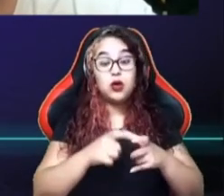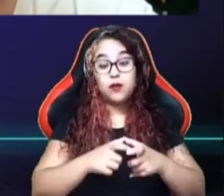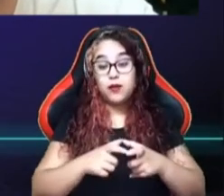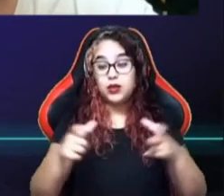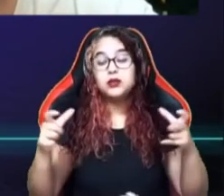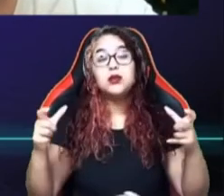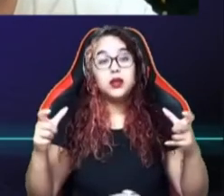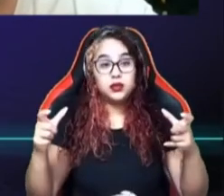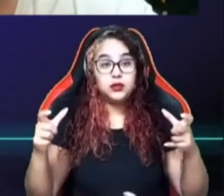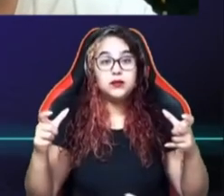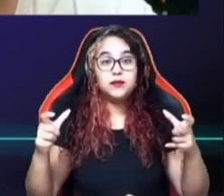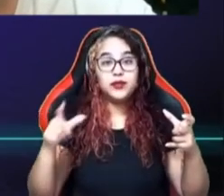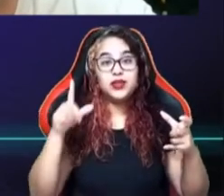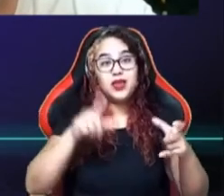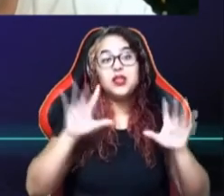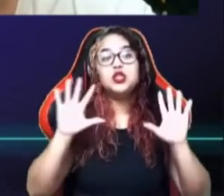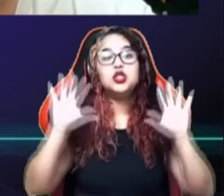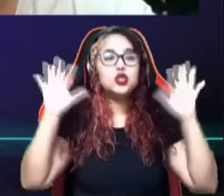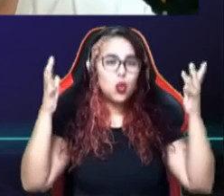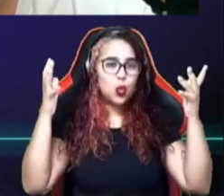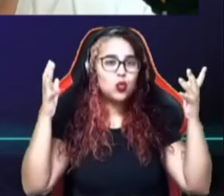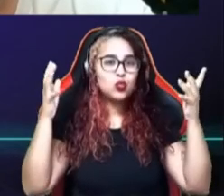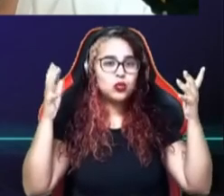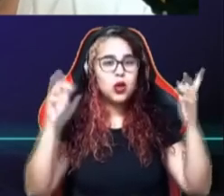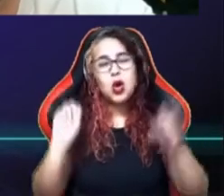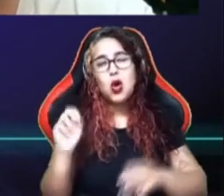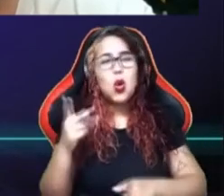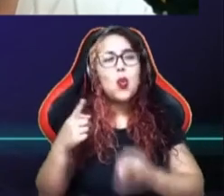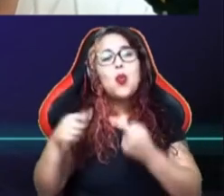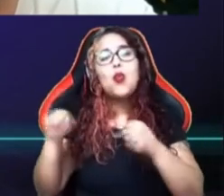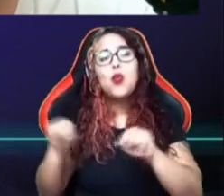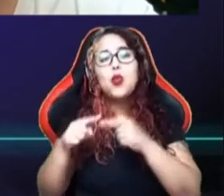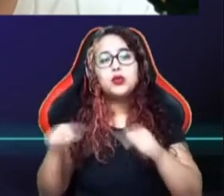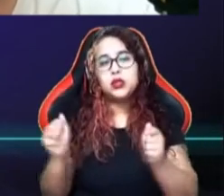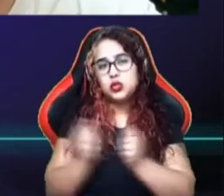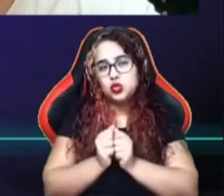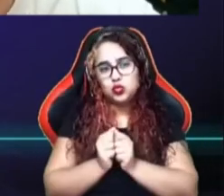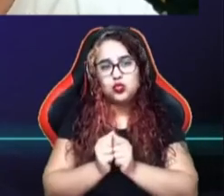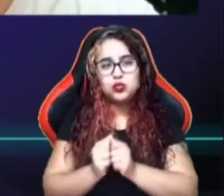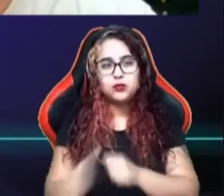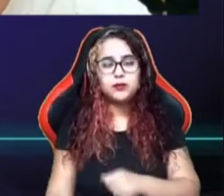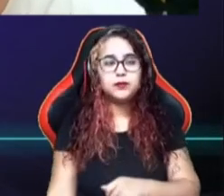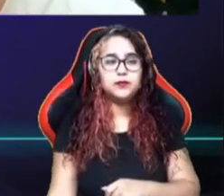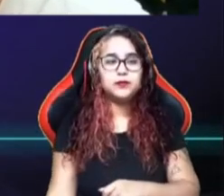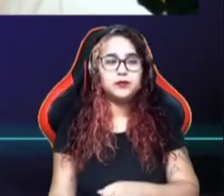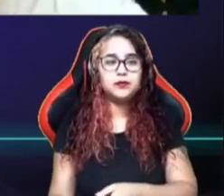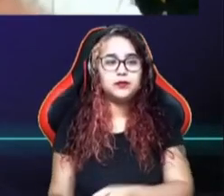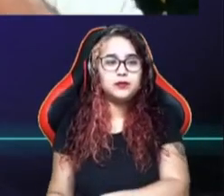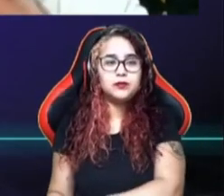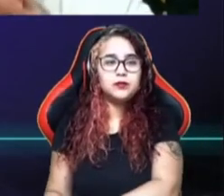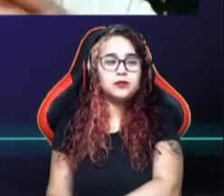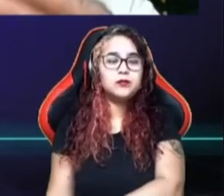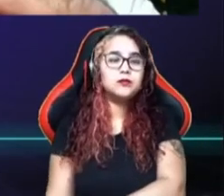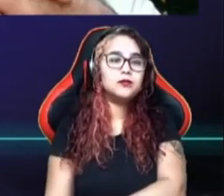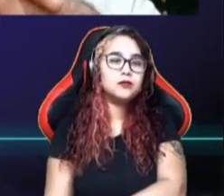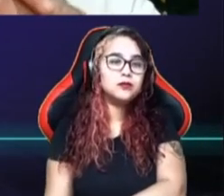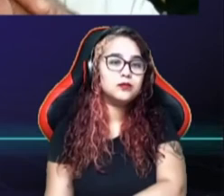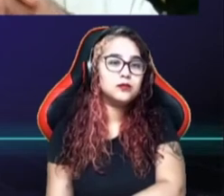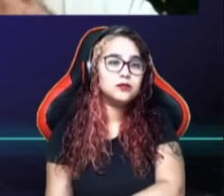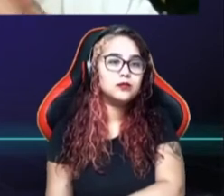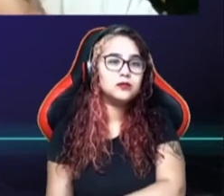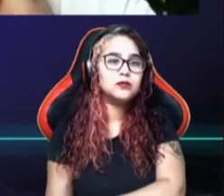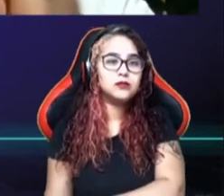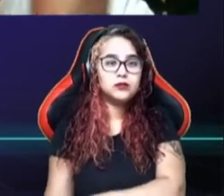de shows ou coisas com música, né? Não precisa ser um show especificamente. É, então, a gente tem os casos também